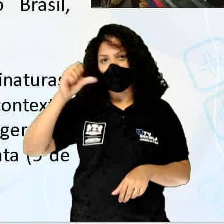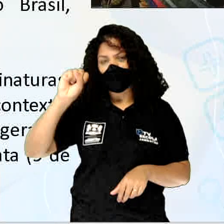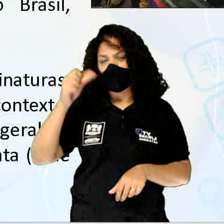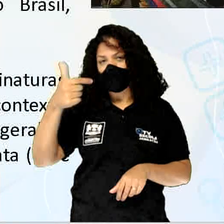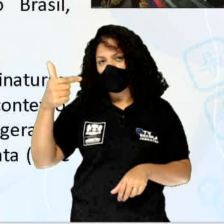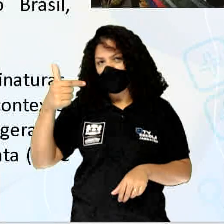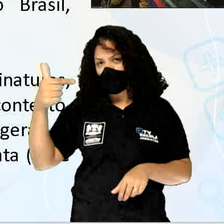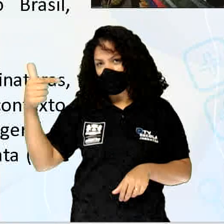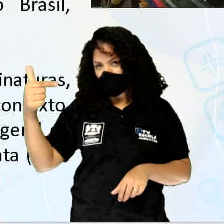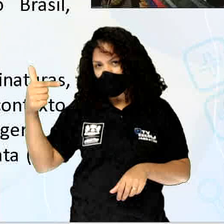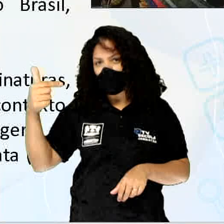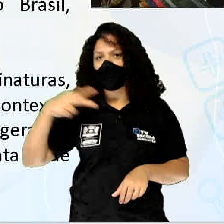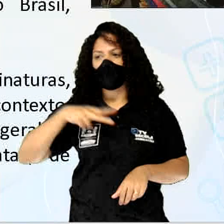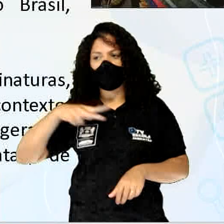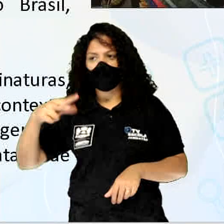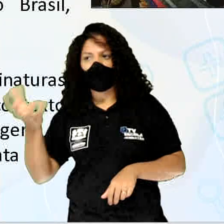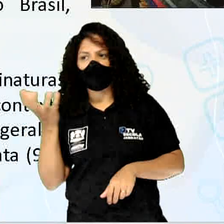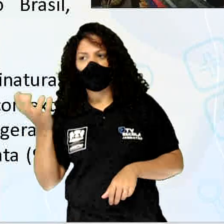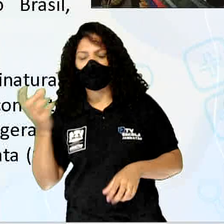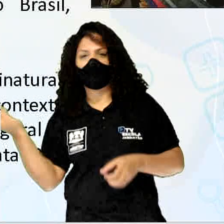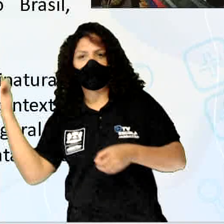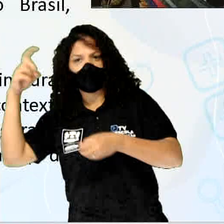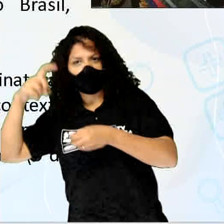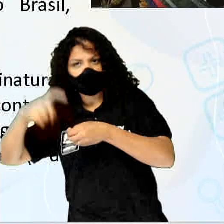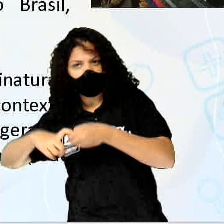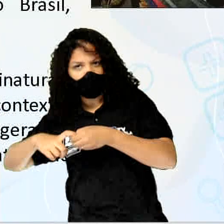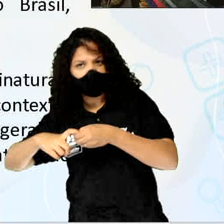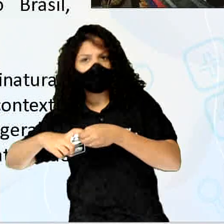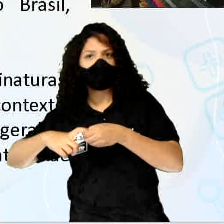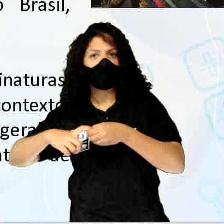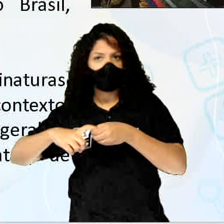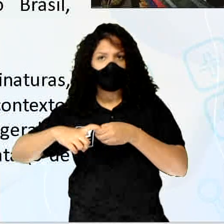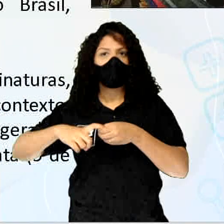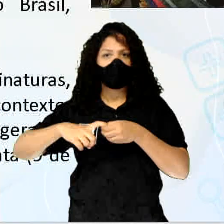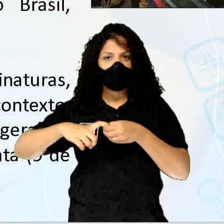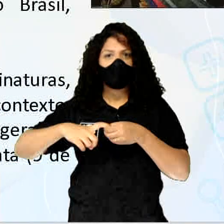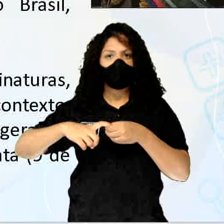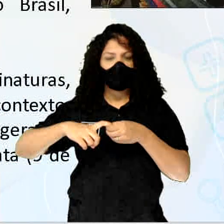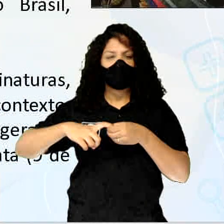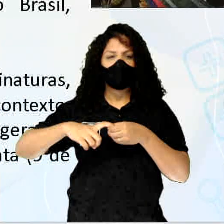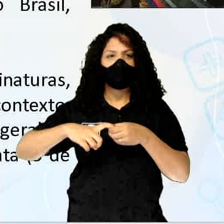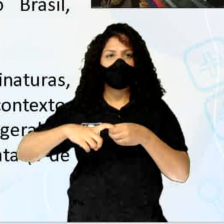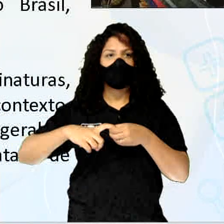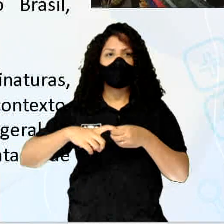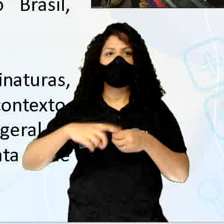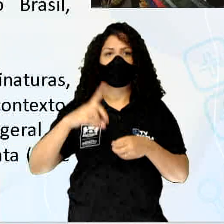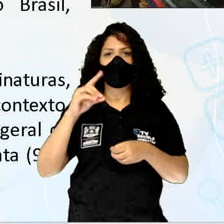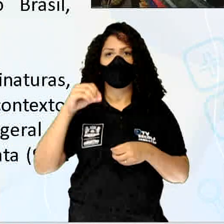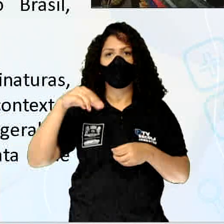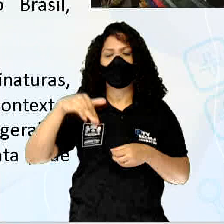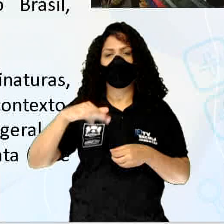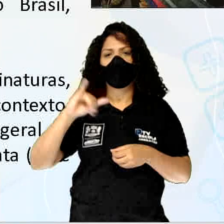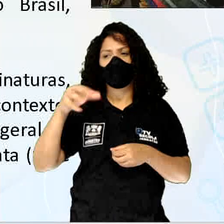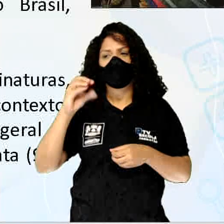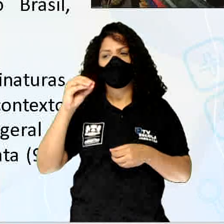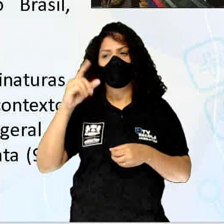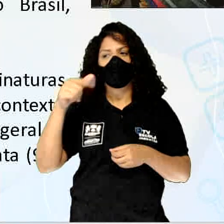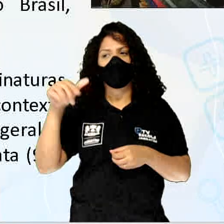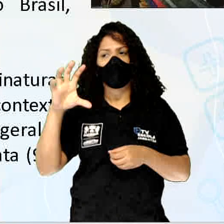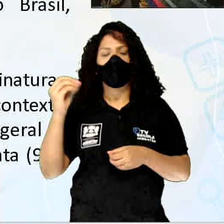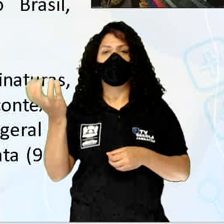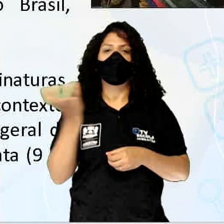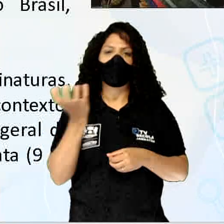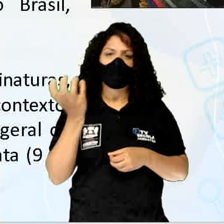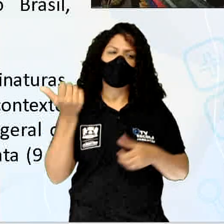Dom João querendo que ele ficasse, porque já se percebia aí, né, grupos antagônicos, e Dom João disse que era melhor